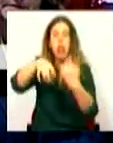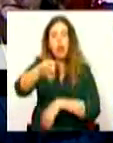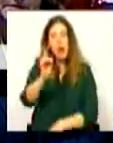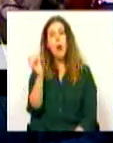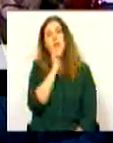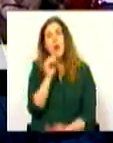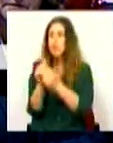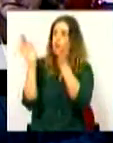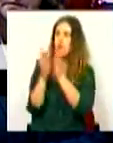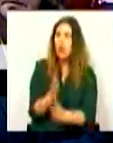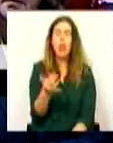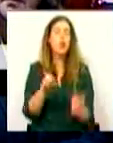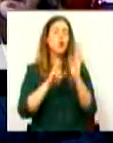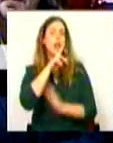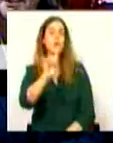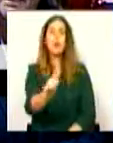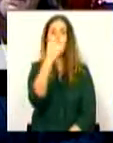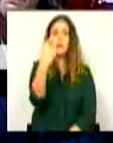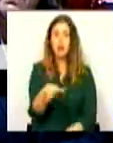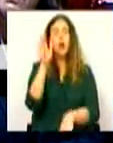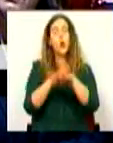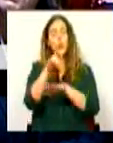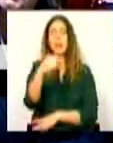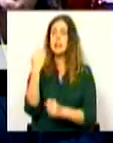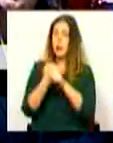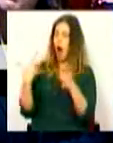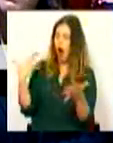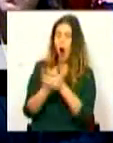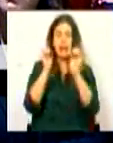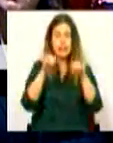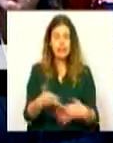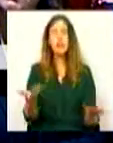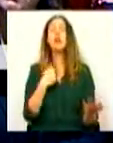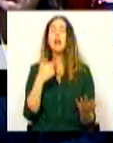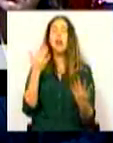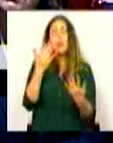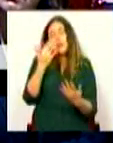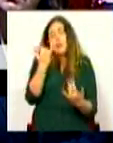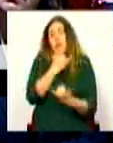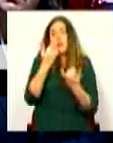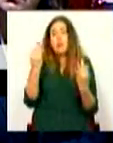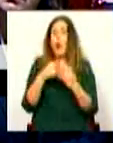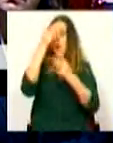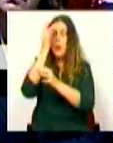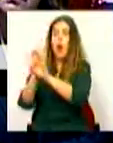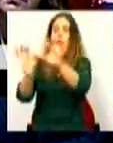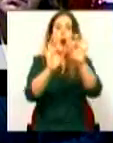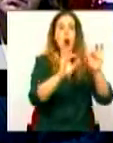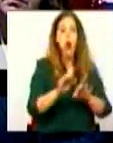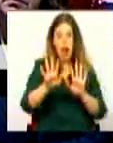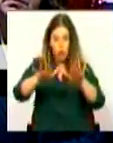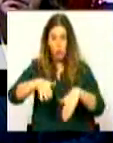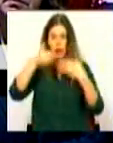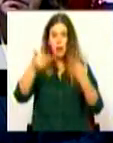todos ter melhores resultados. É para isso que temos de trabalhar e é para isso que, felizmente, há um enorme consenso parlamentar para